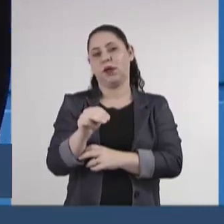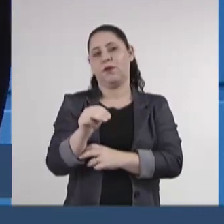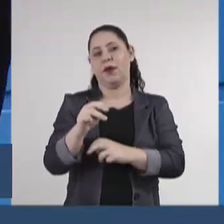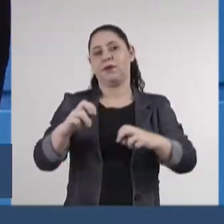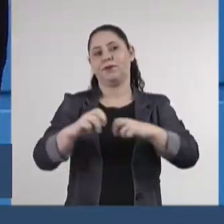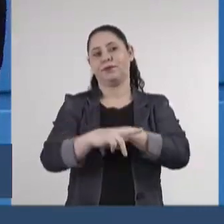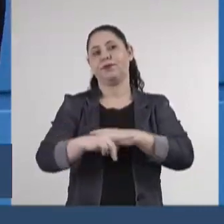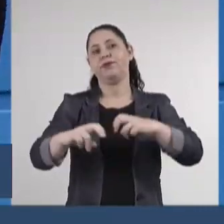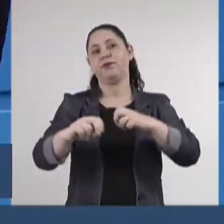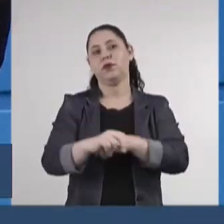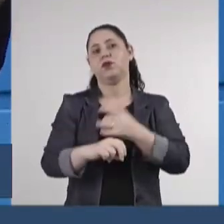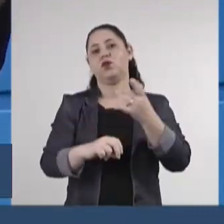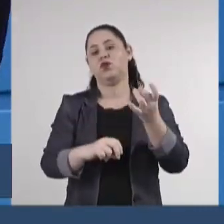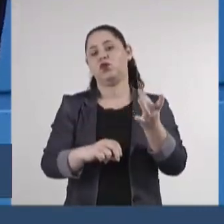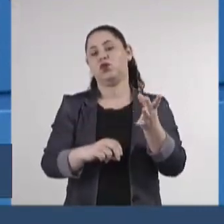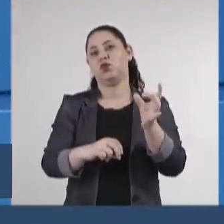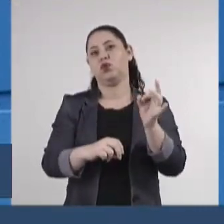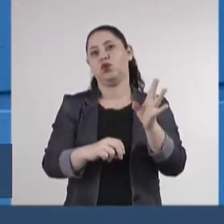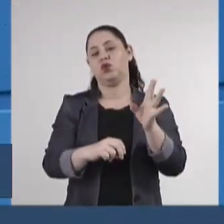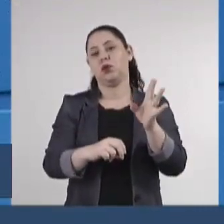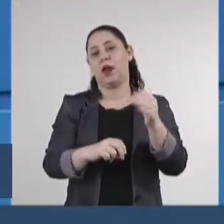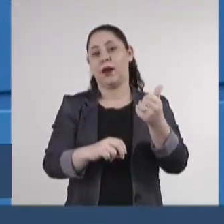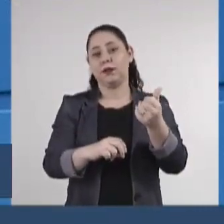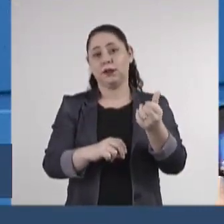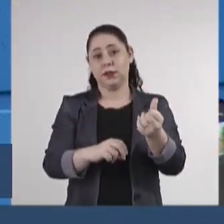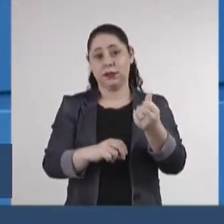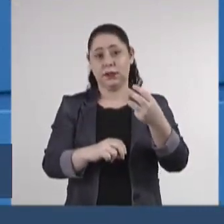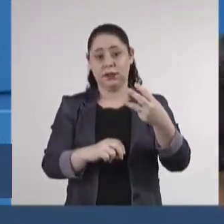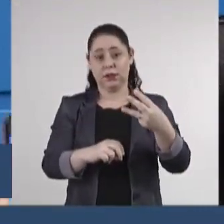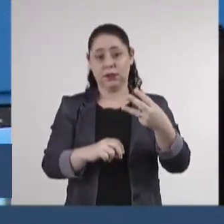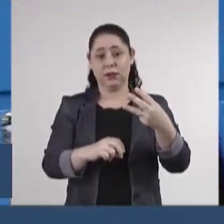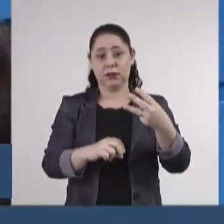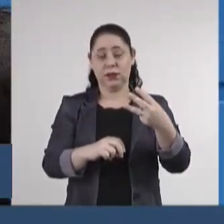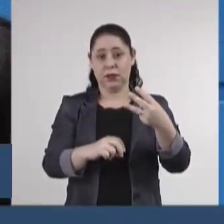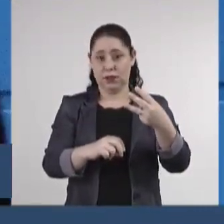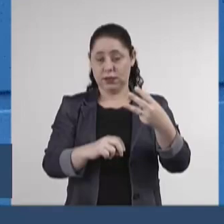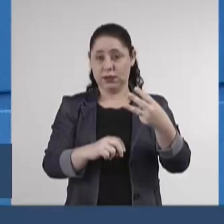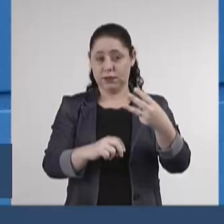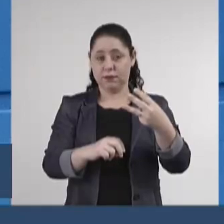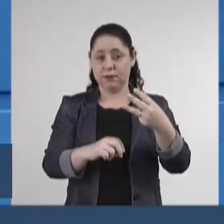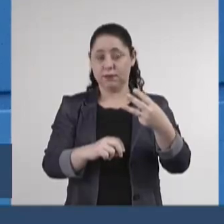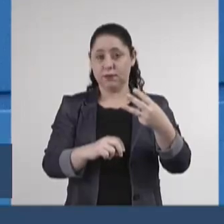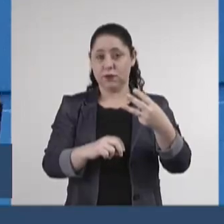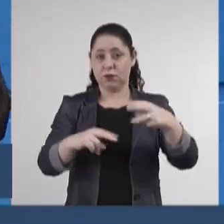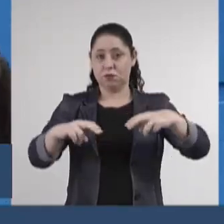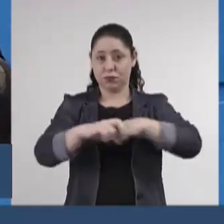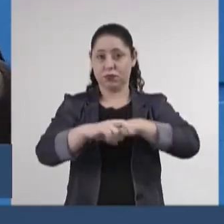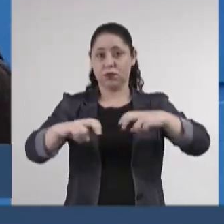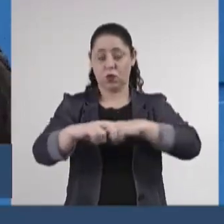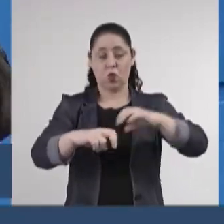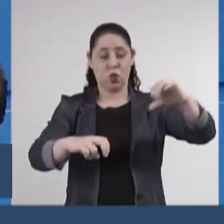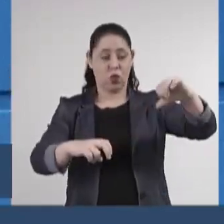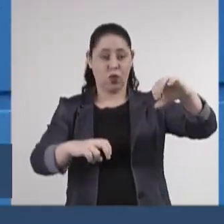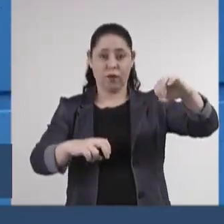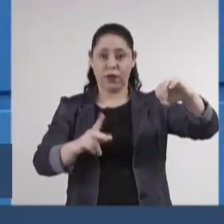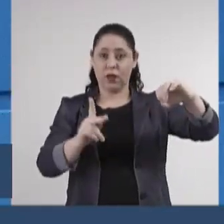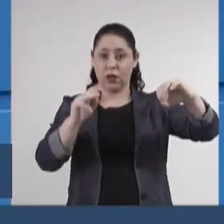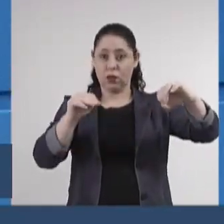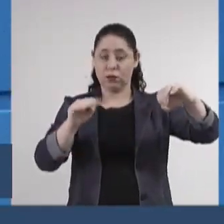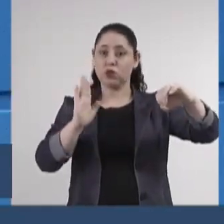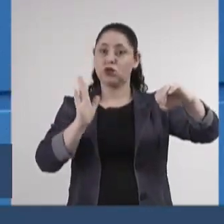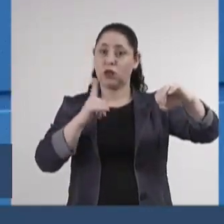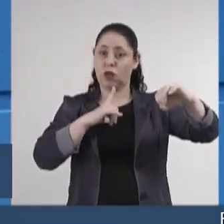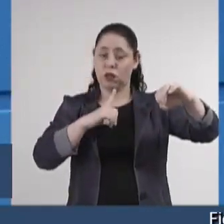ser duplicado só os 63 previsto, está certo? Certo. Os 90 que já